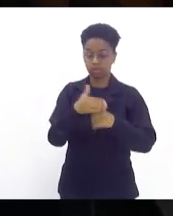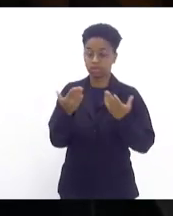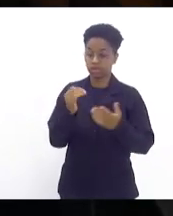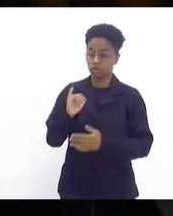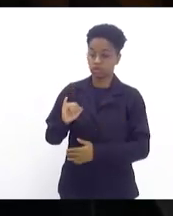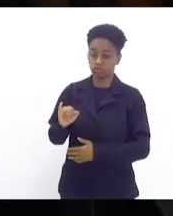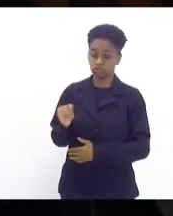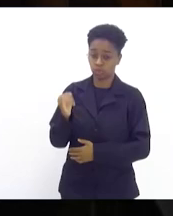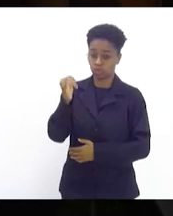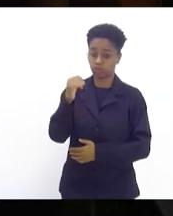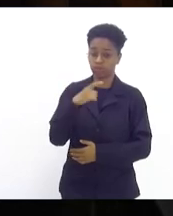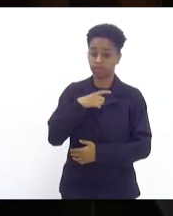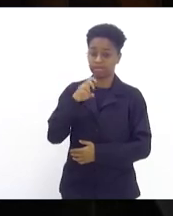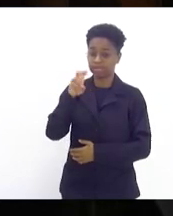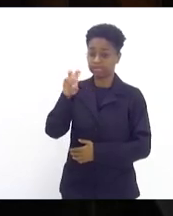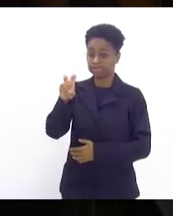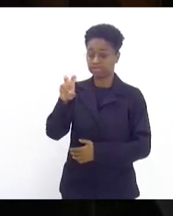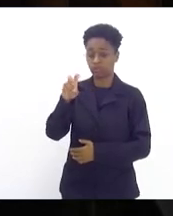são